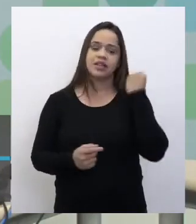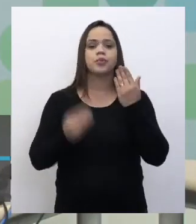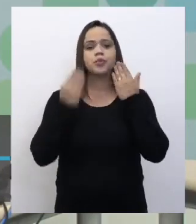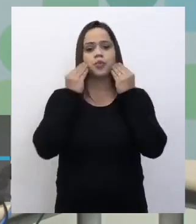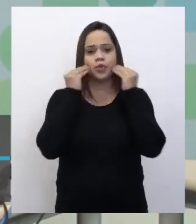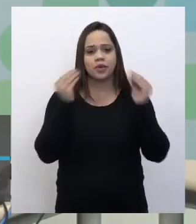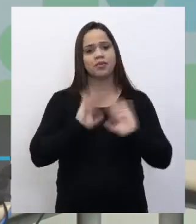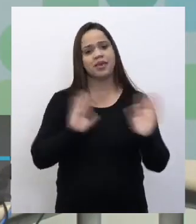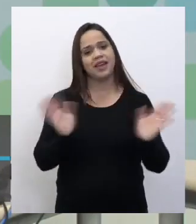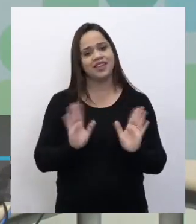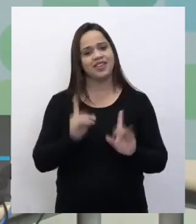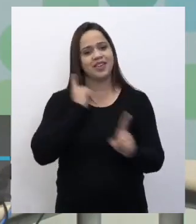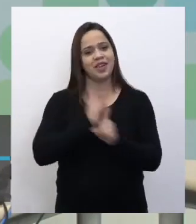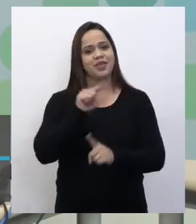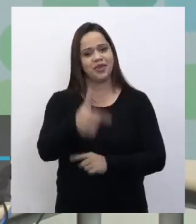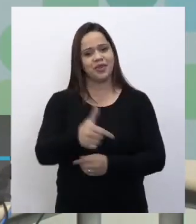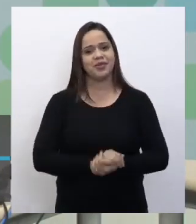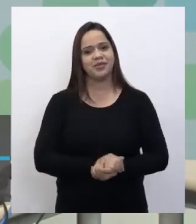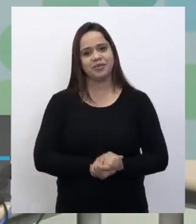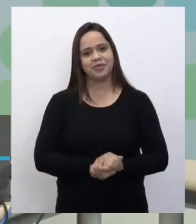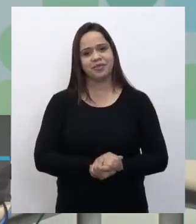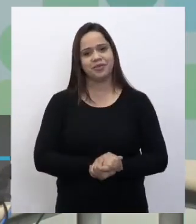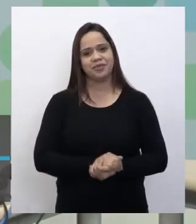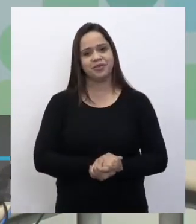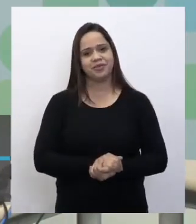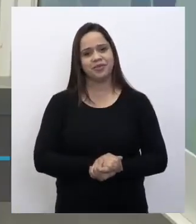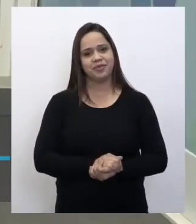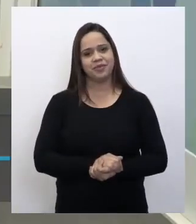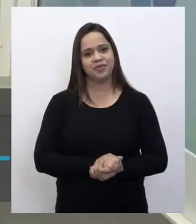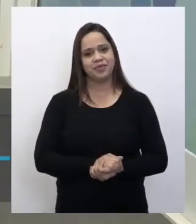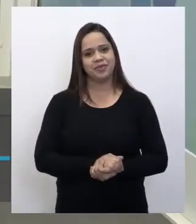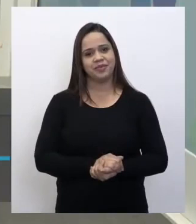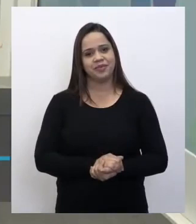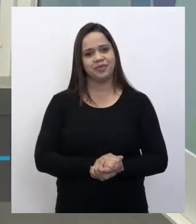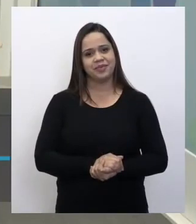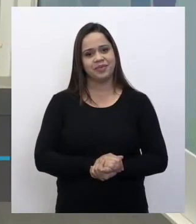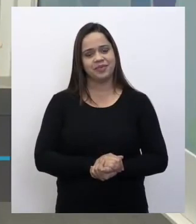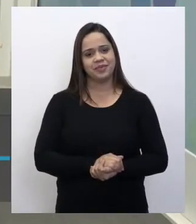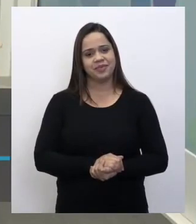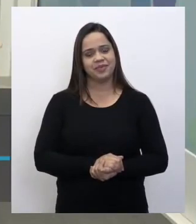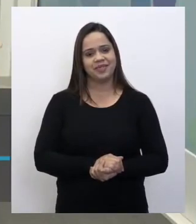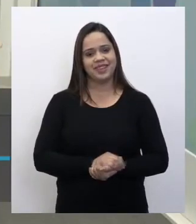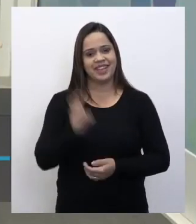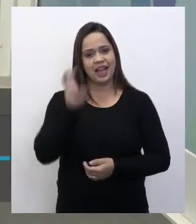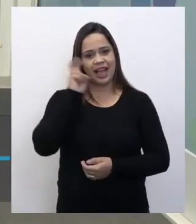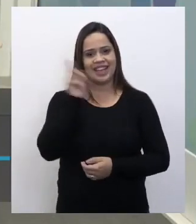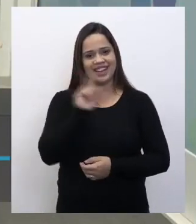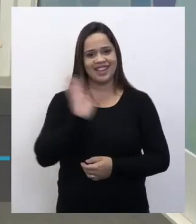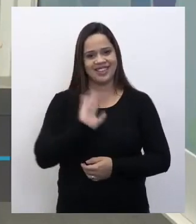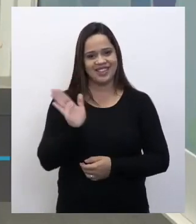beijos, amores. Até mais. Beijos até quinta-feira. Até quinta. Quinta-feira de português. Tchau, gente.